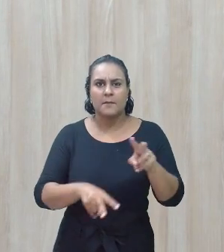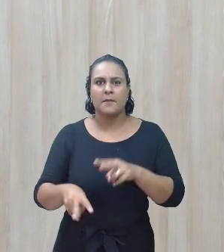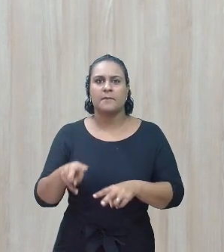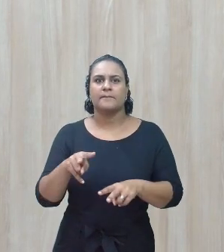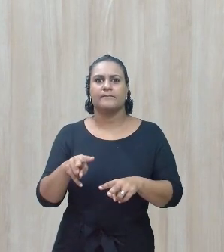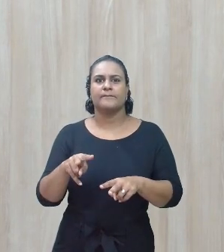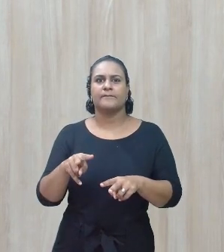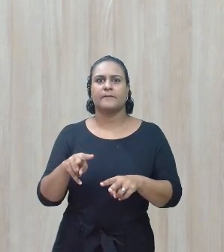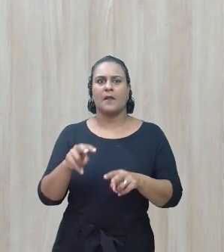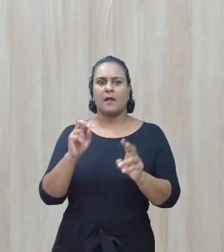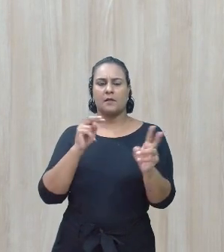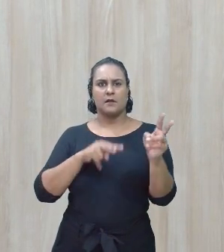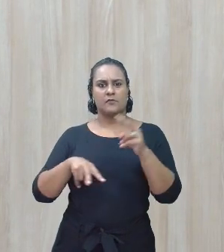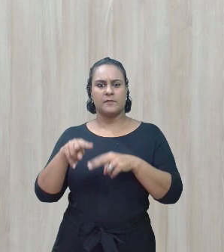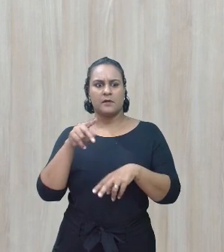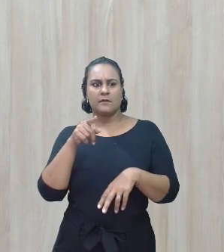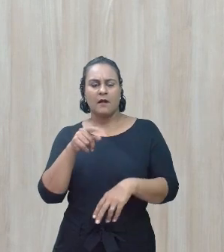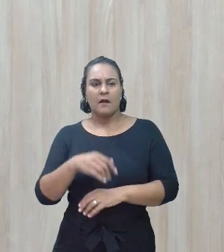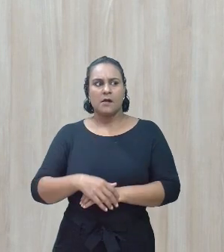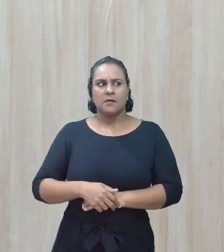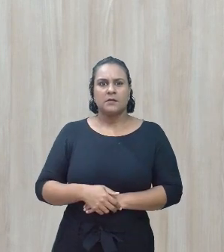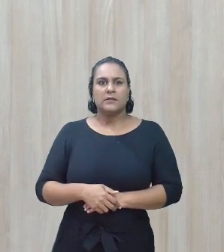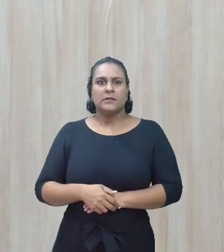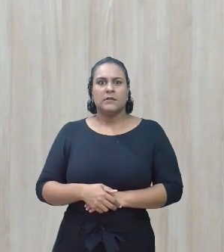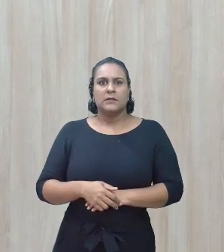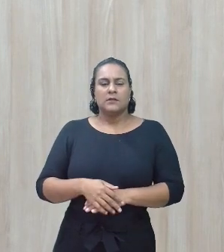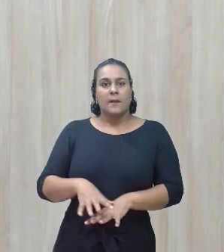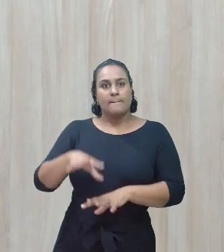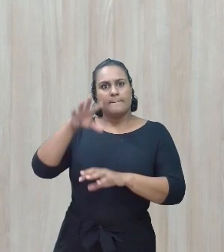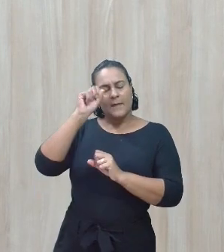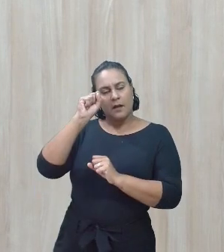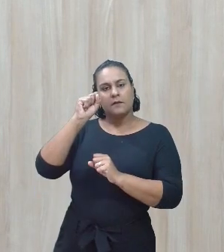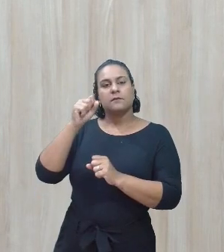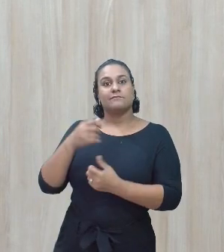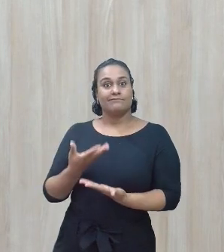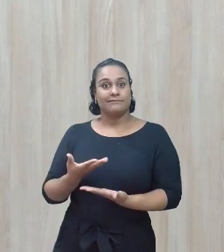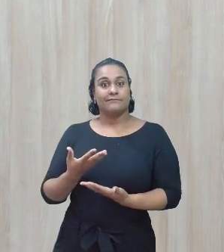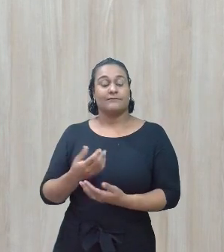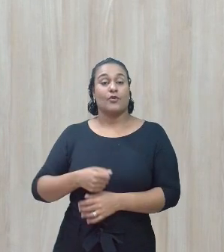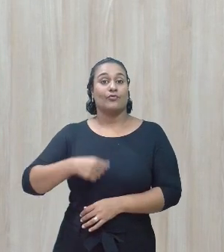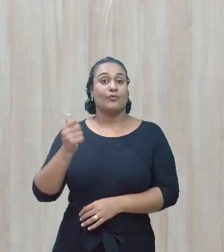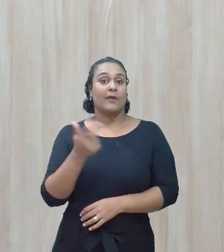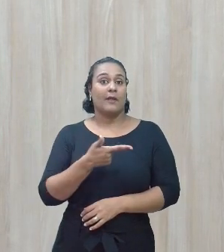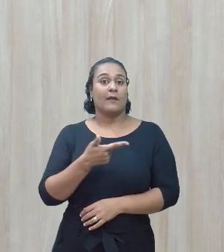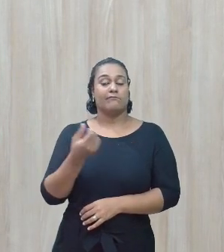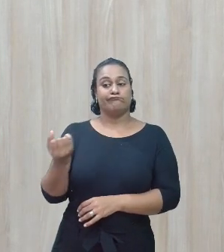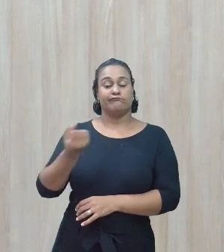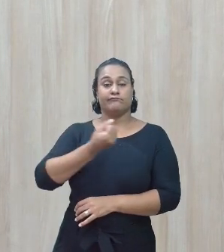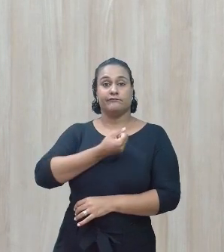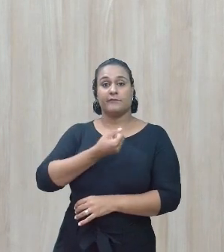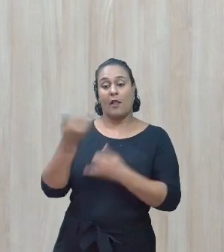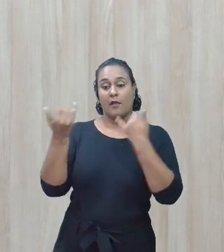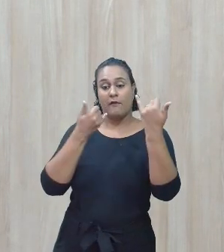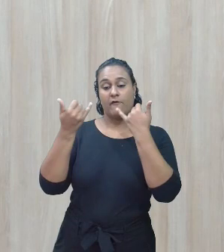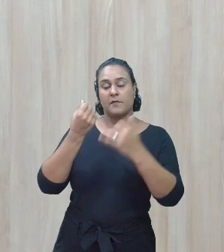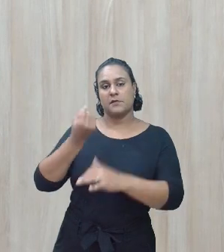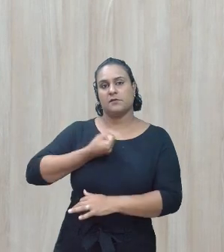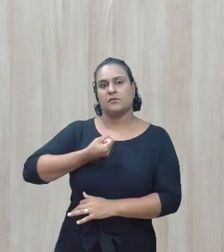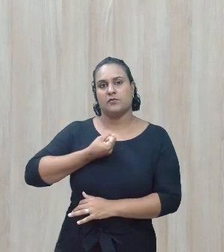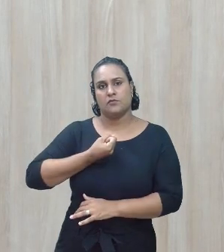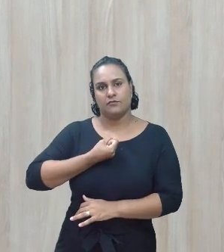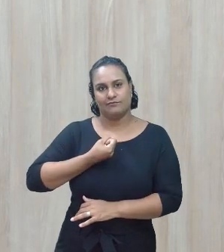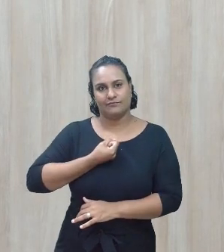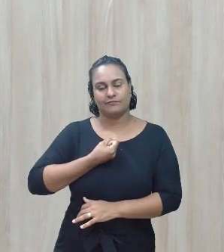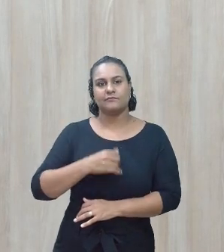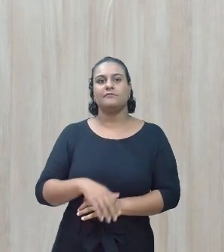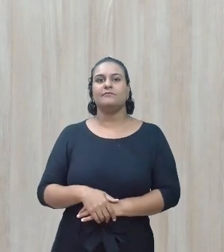nossa visão, ela assimila informação mais rápido do que a informação numérica. A informação numérica é importante, complementa